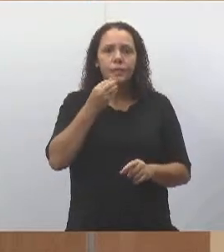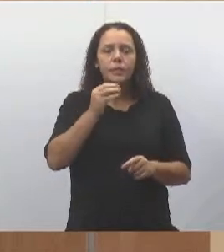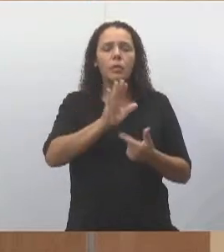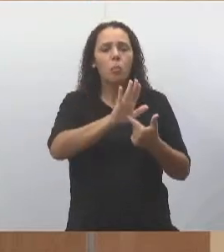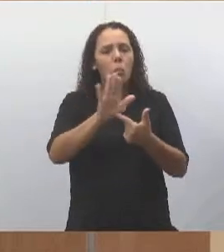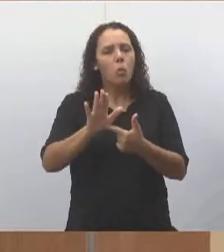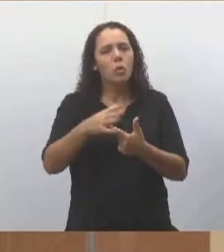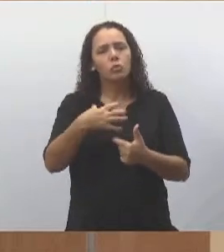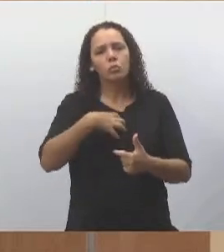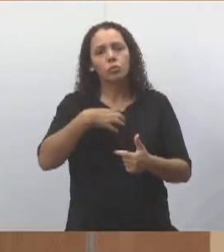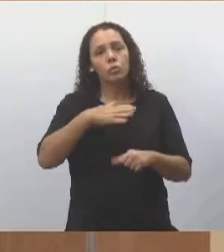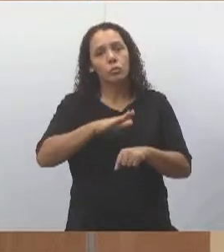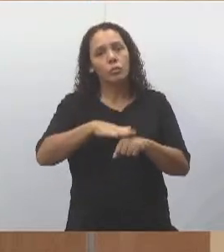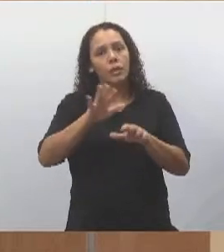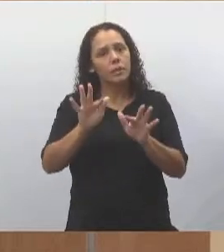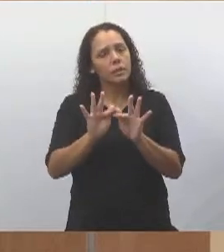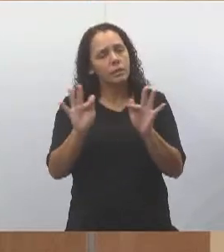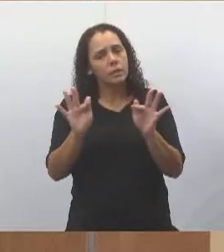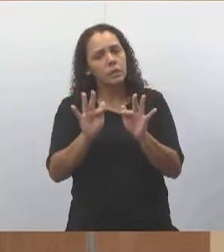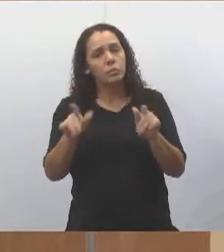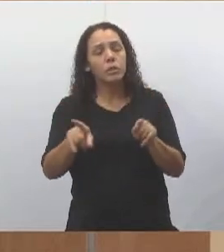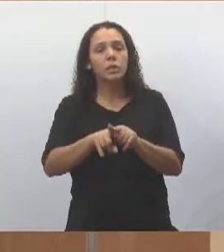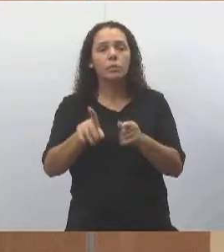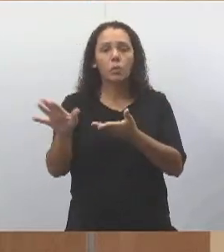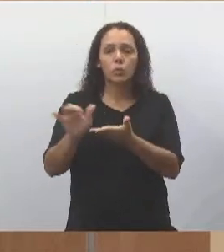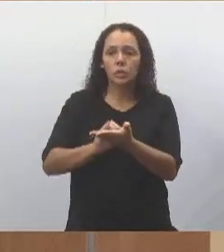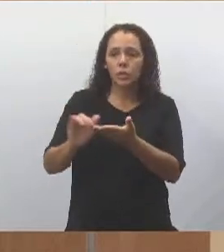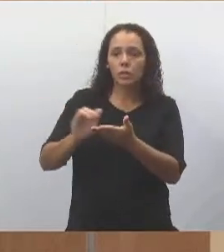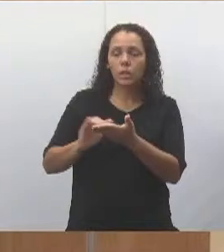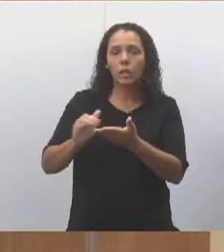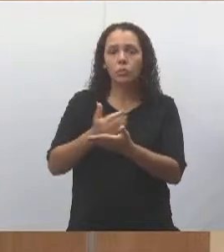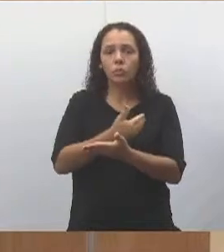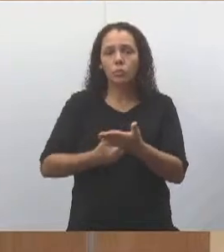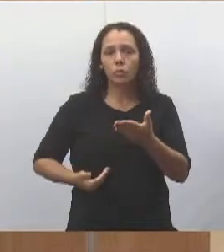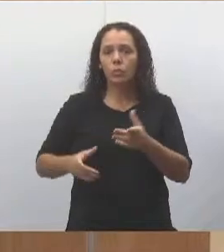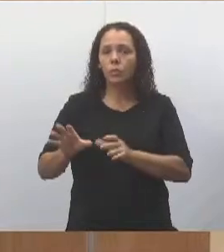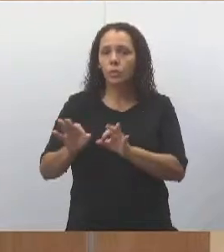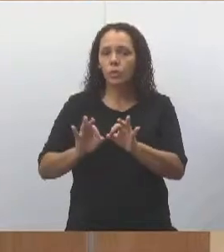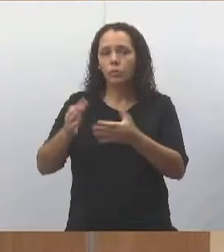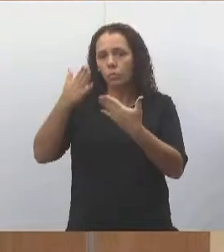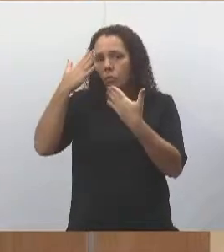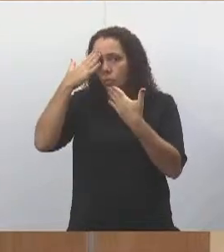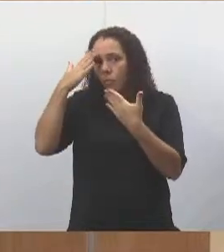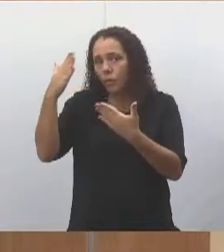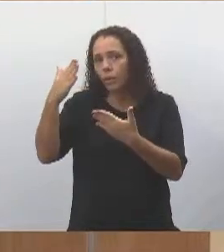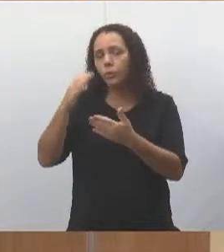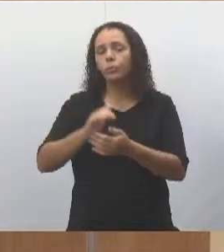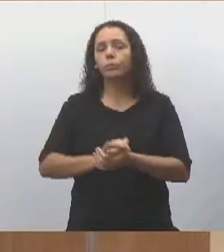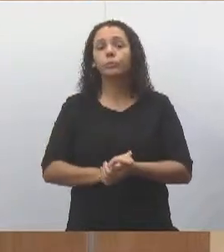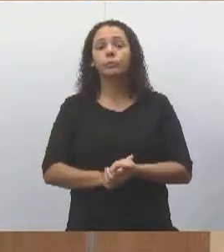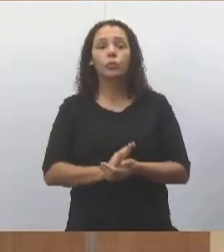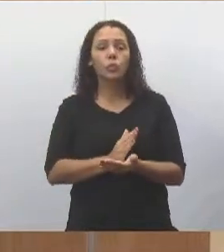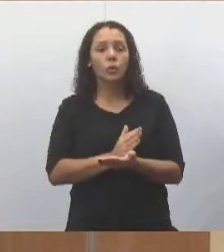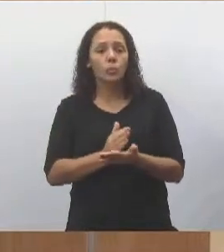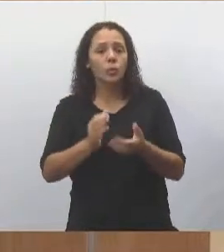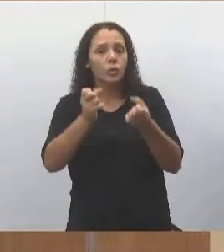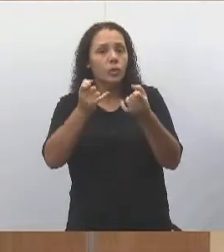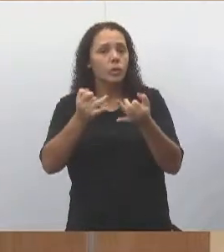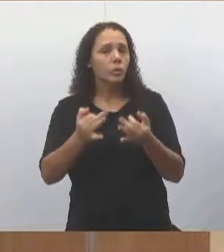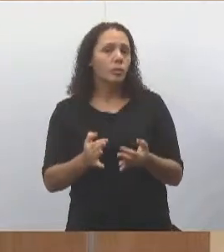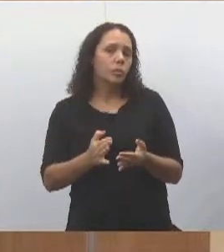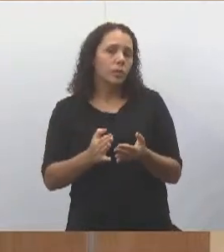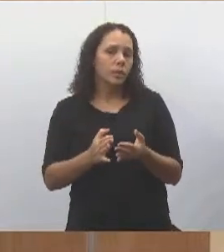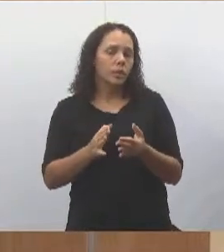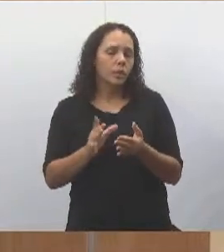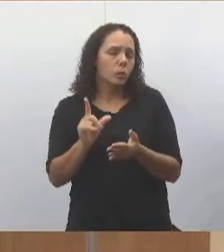Arildo Batista, nosso atual secretário de Governo e Planejamento. A gente vai começar explicando um pouco, dando um apanhado